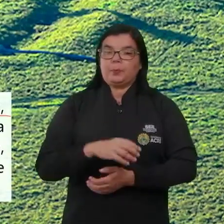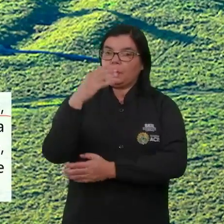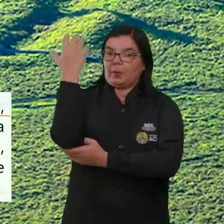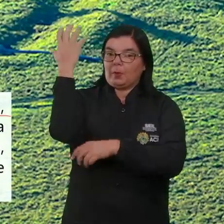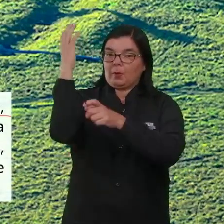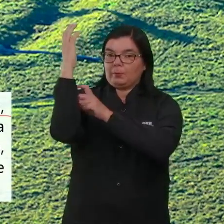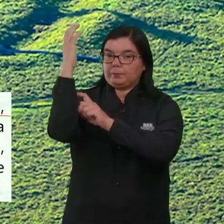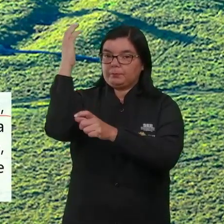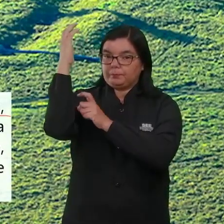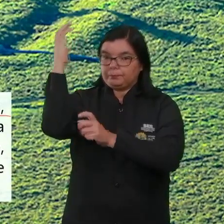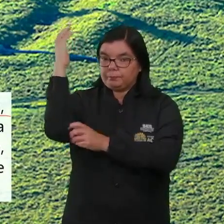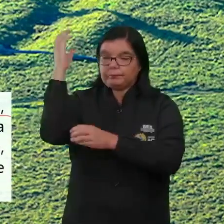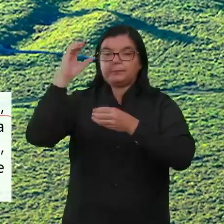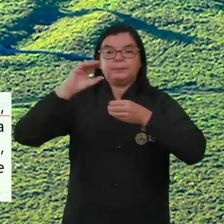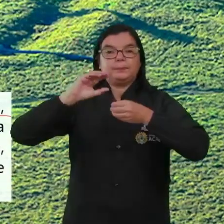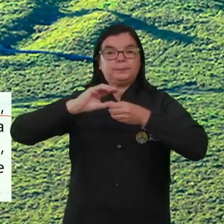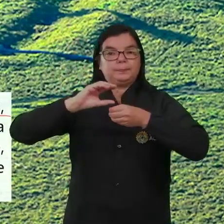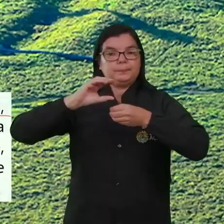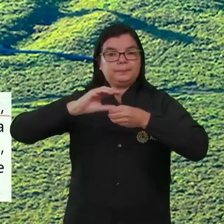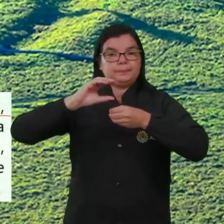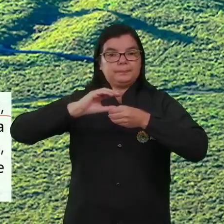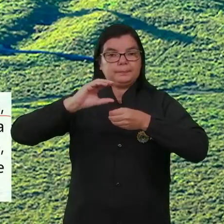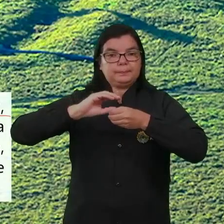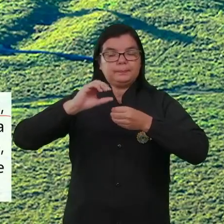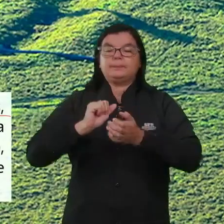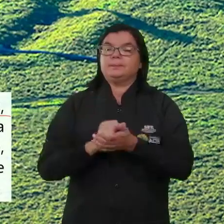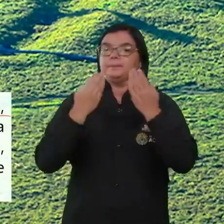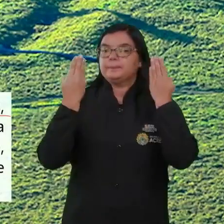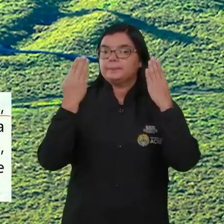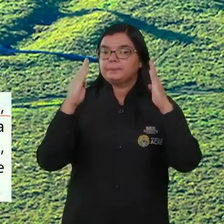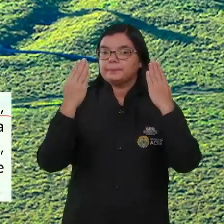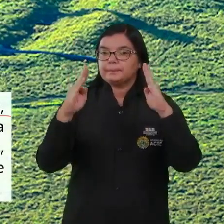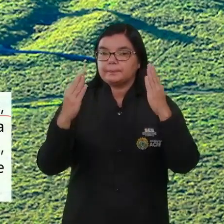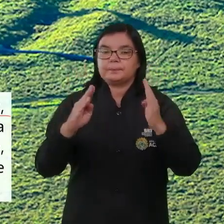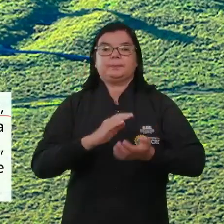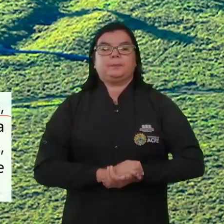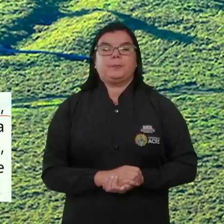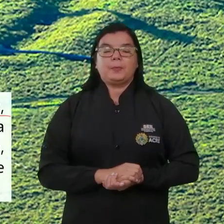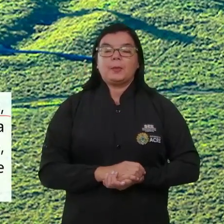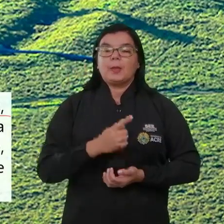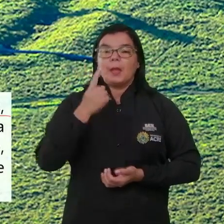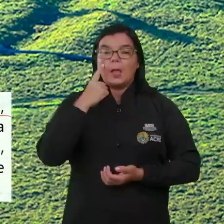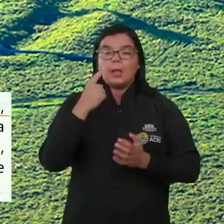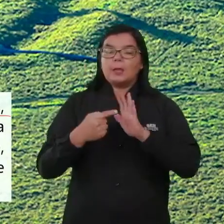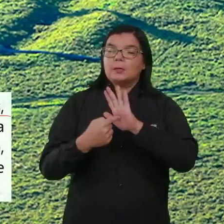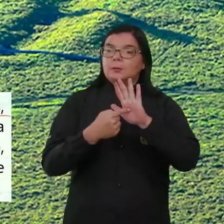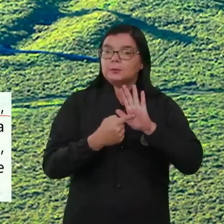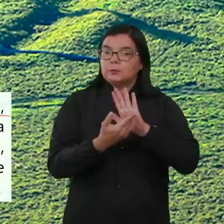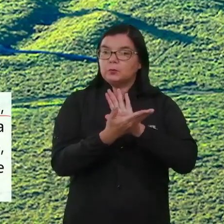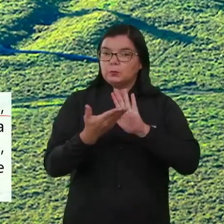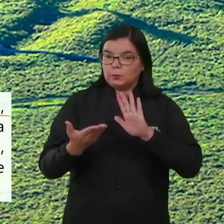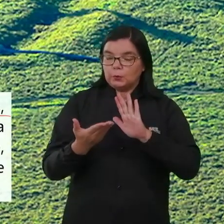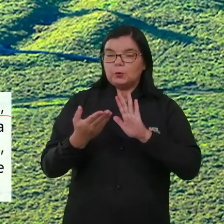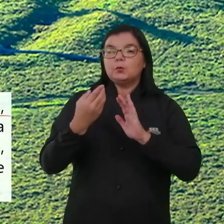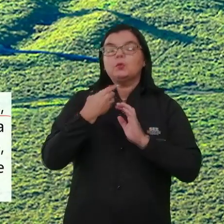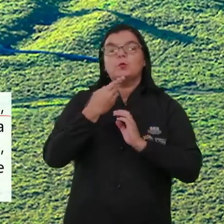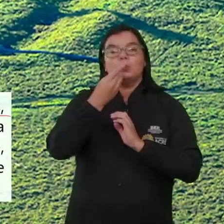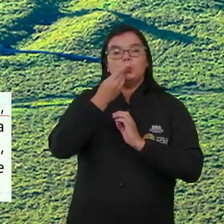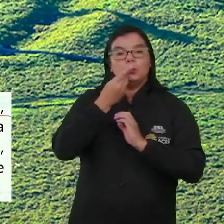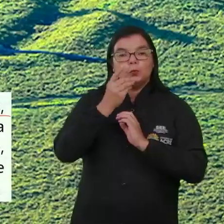Chapuri, Capixaba e também em Brasileia. Essas formações datam